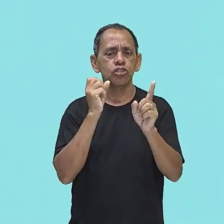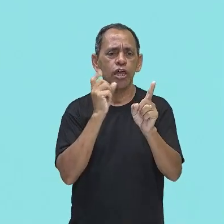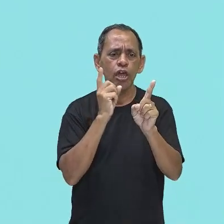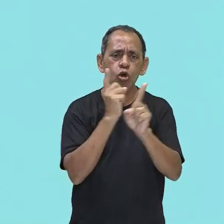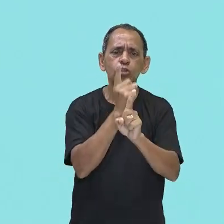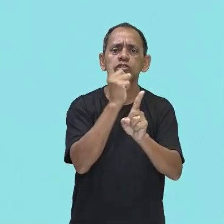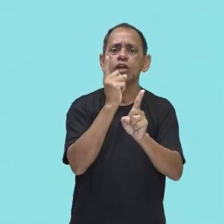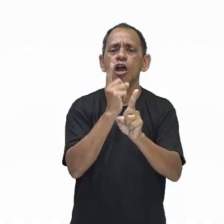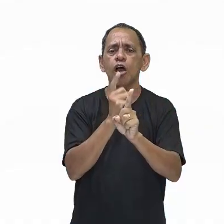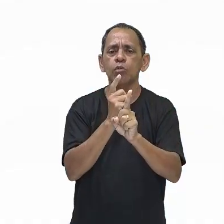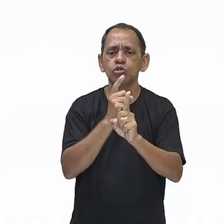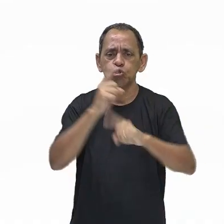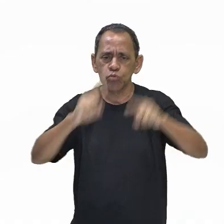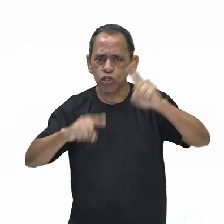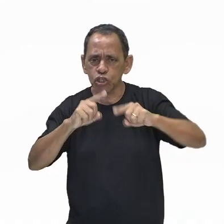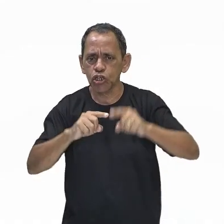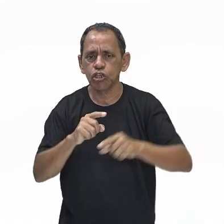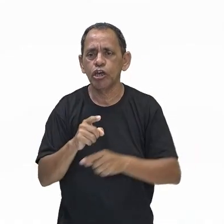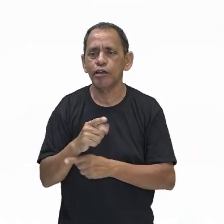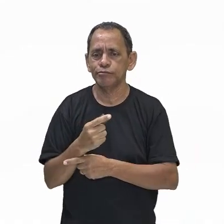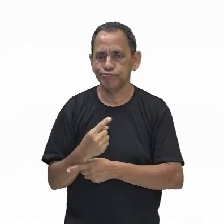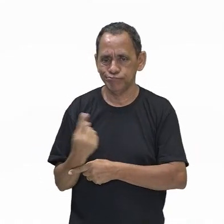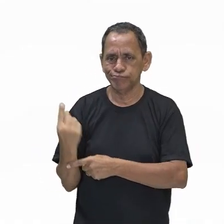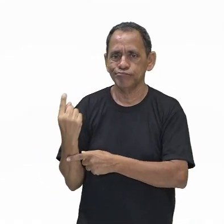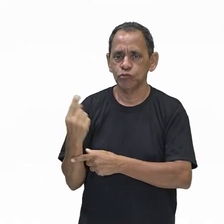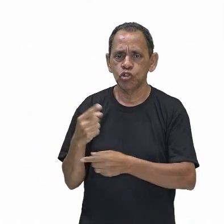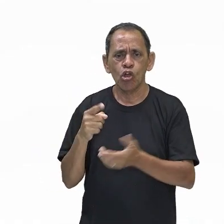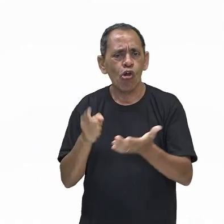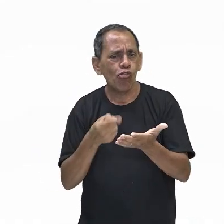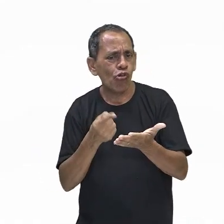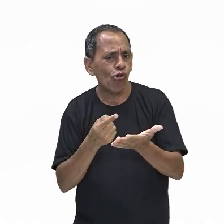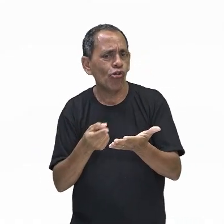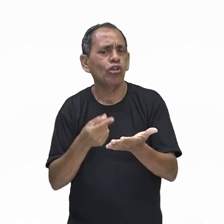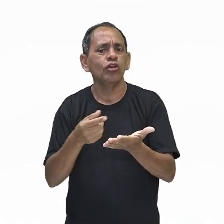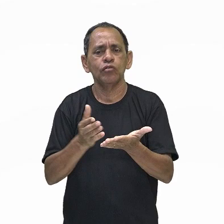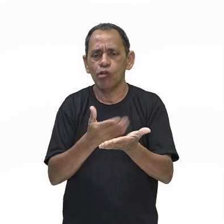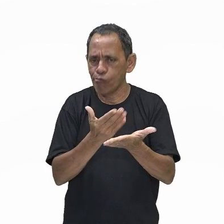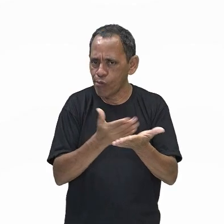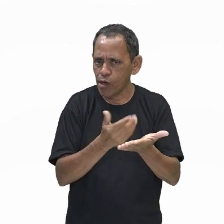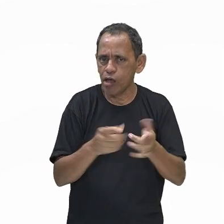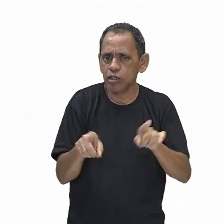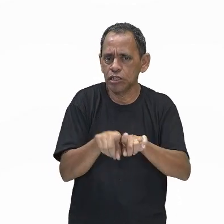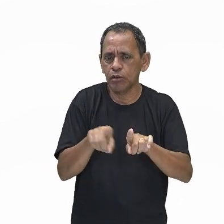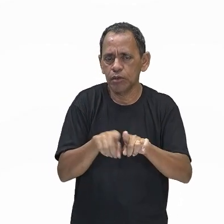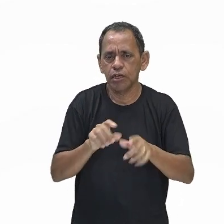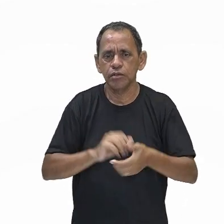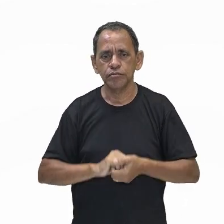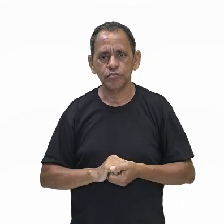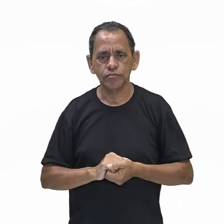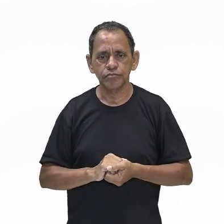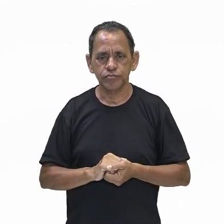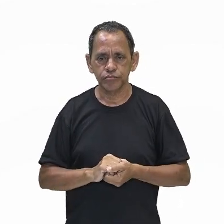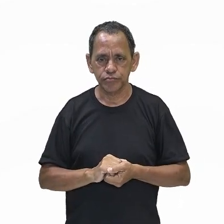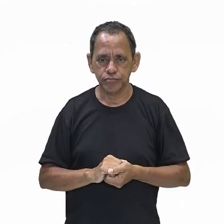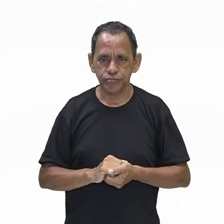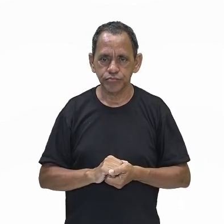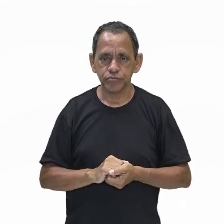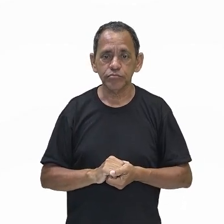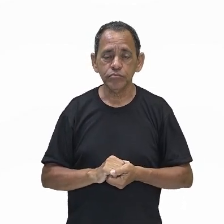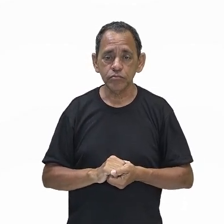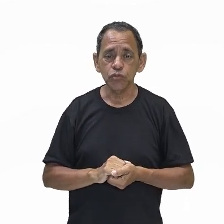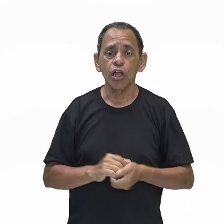dessa escritora. Vejam só. Então, o que a gente vê aí de marcante na obra de Clarice Lispector? Ela